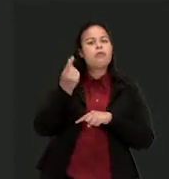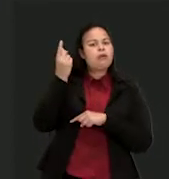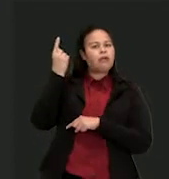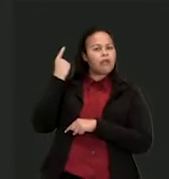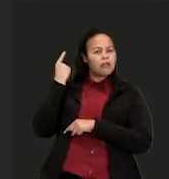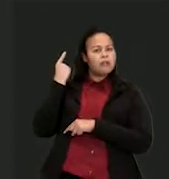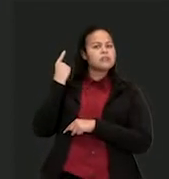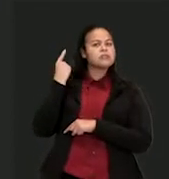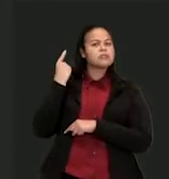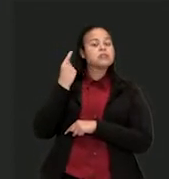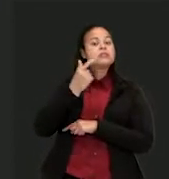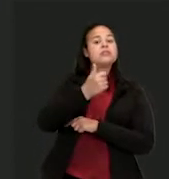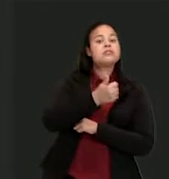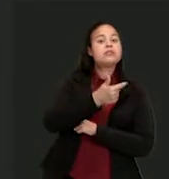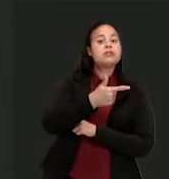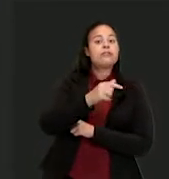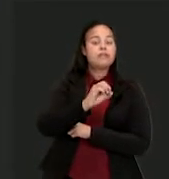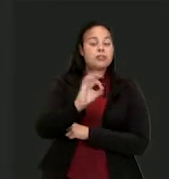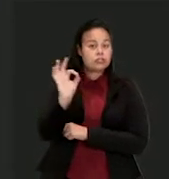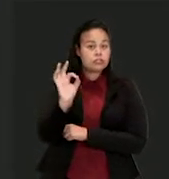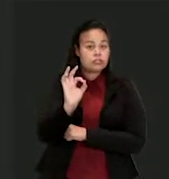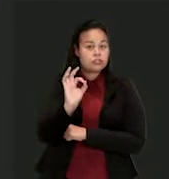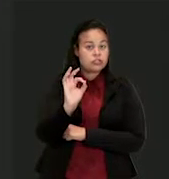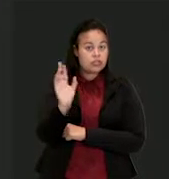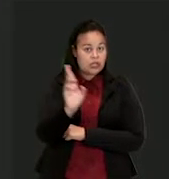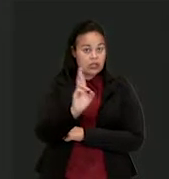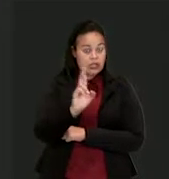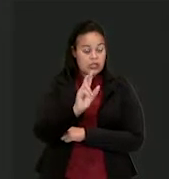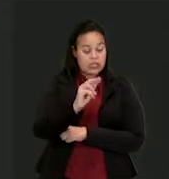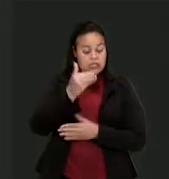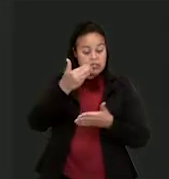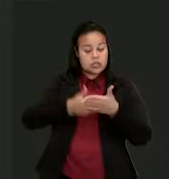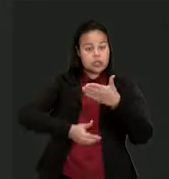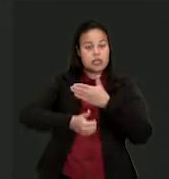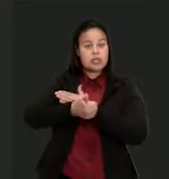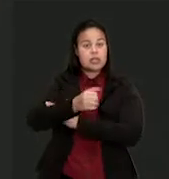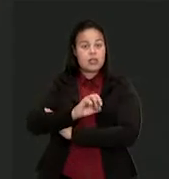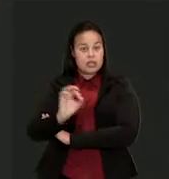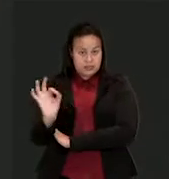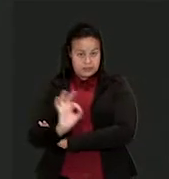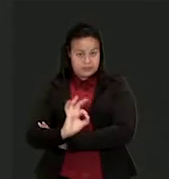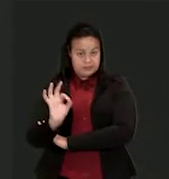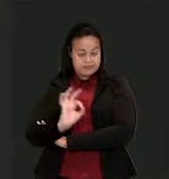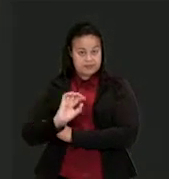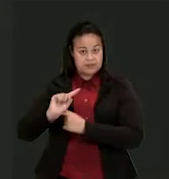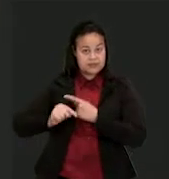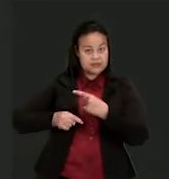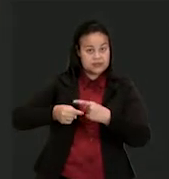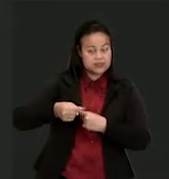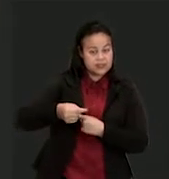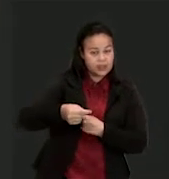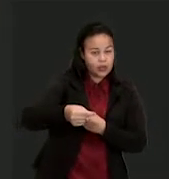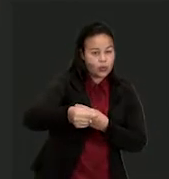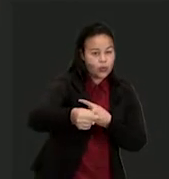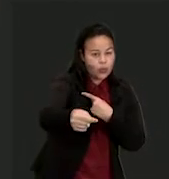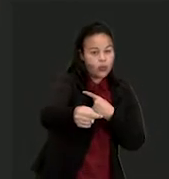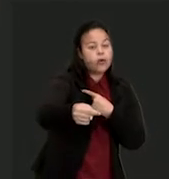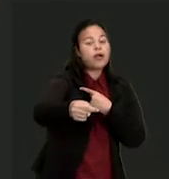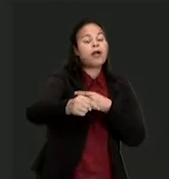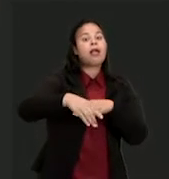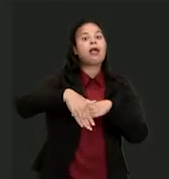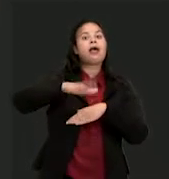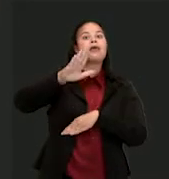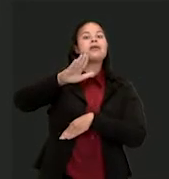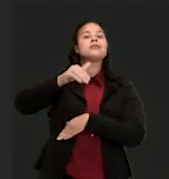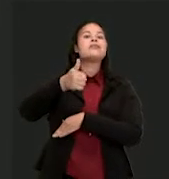120, teve um desconto de 10%. E após alguns dias, teve um aumento